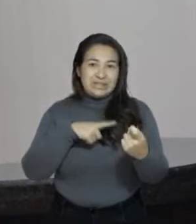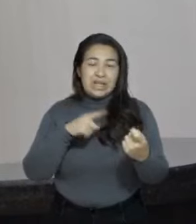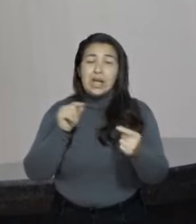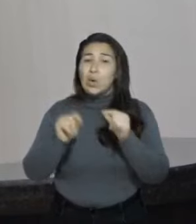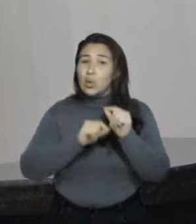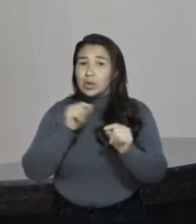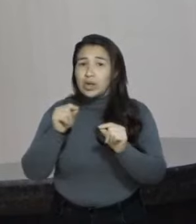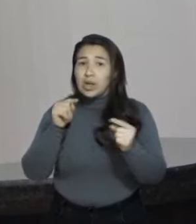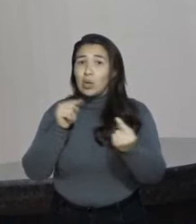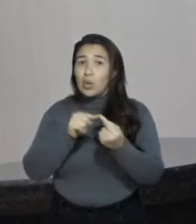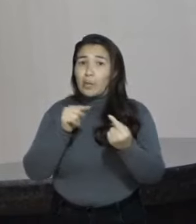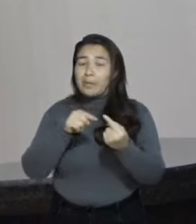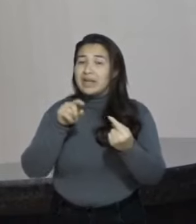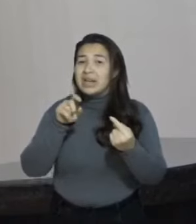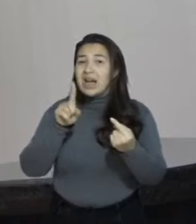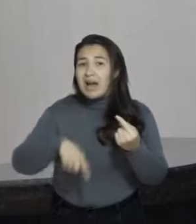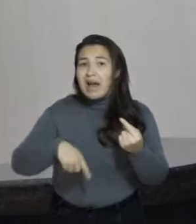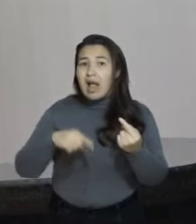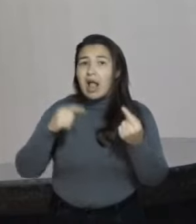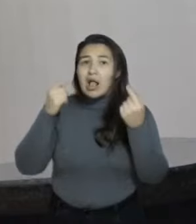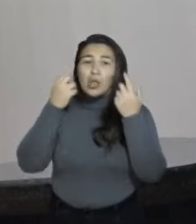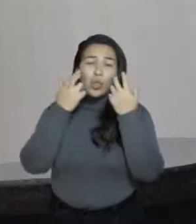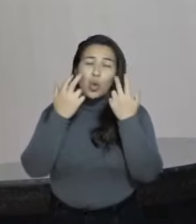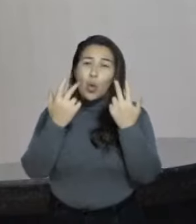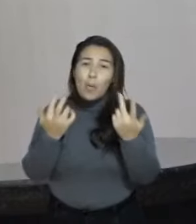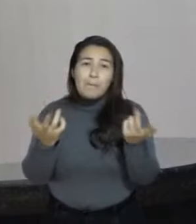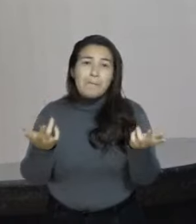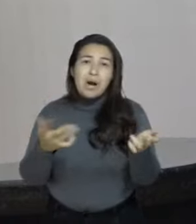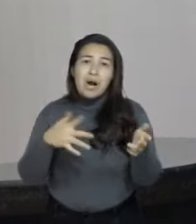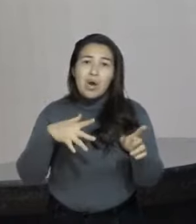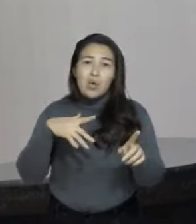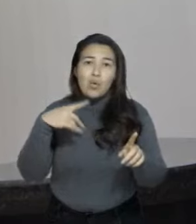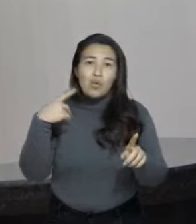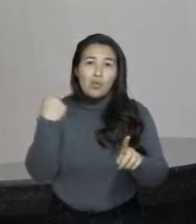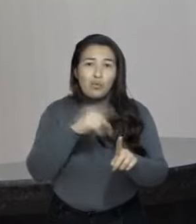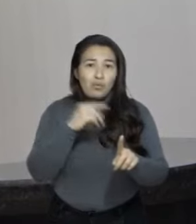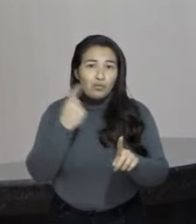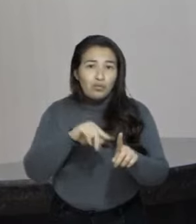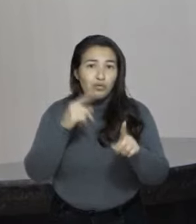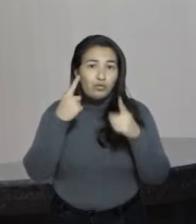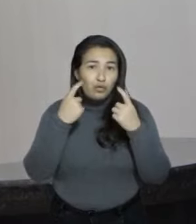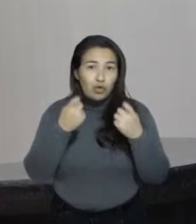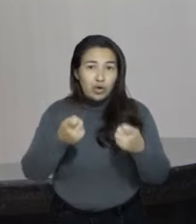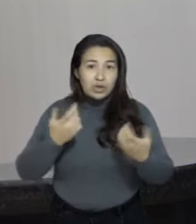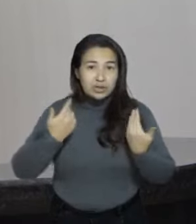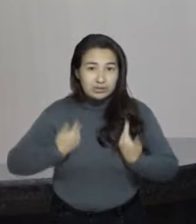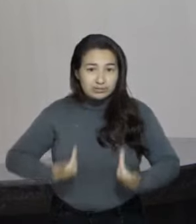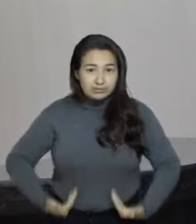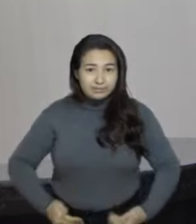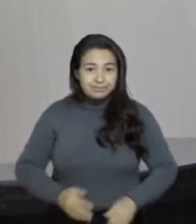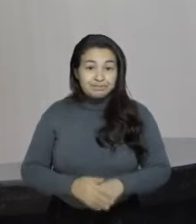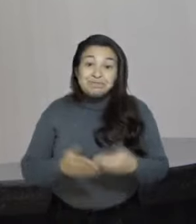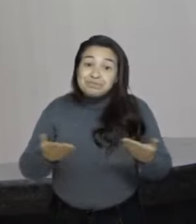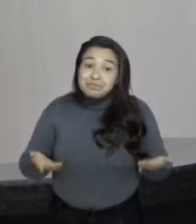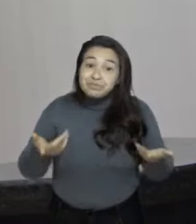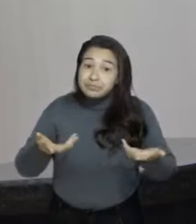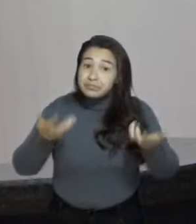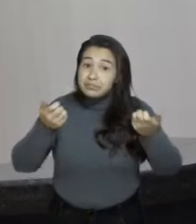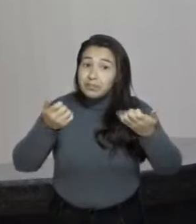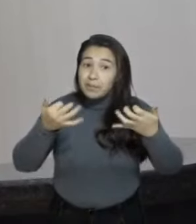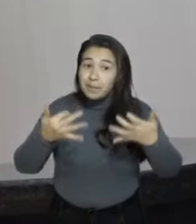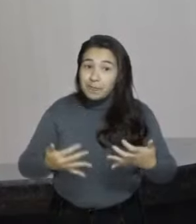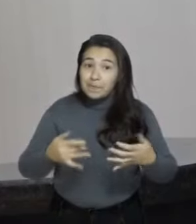de ser naturalizar inclusive uma violência física então eu quero trazer aqui para dizer